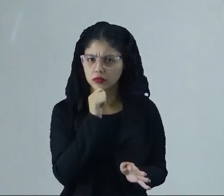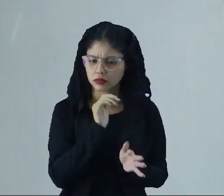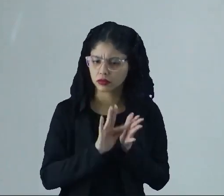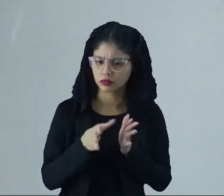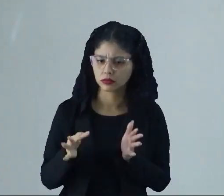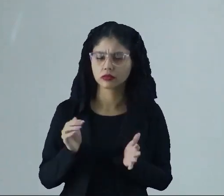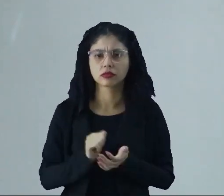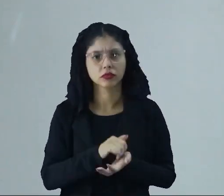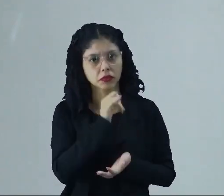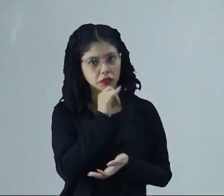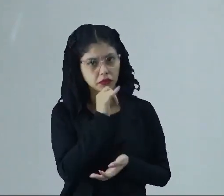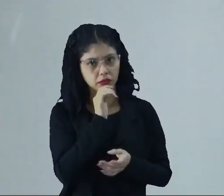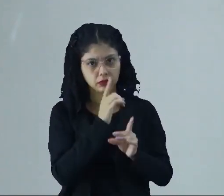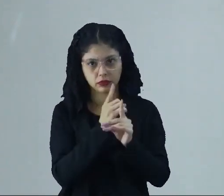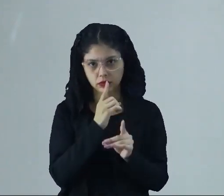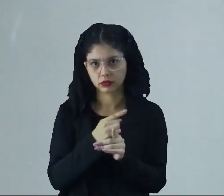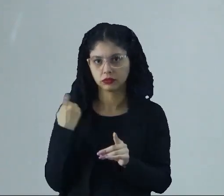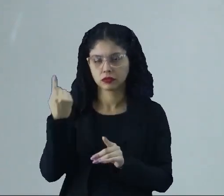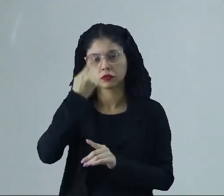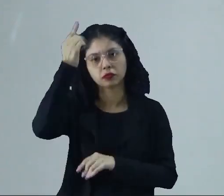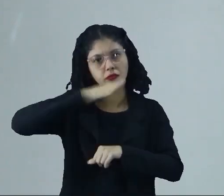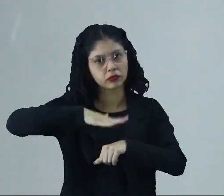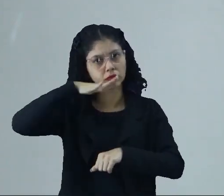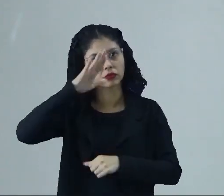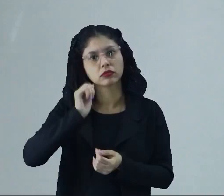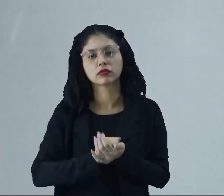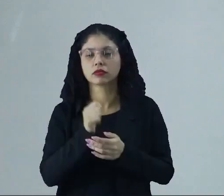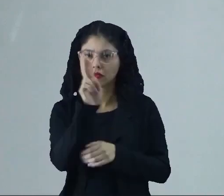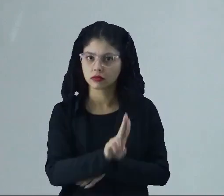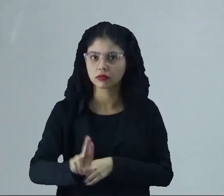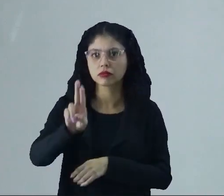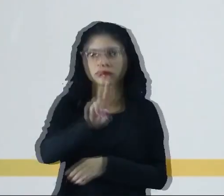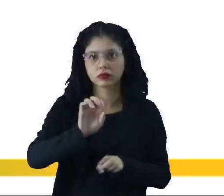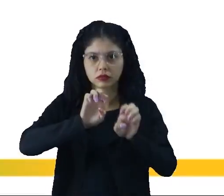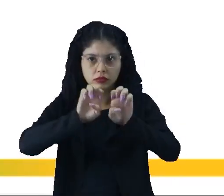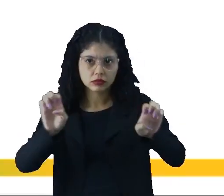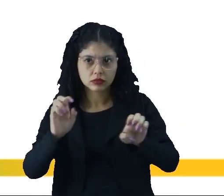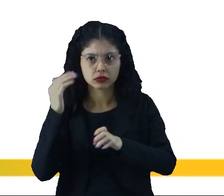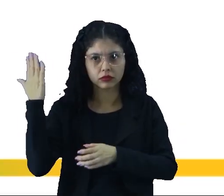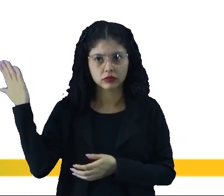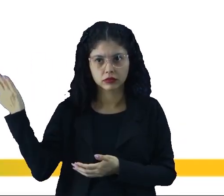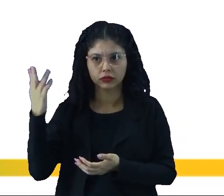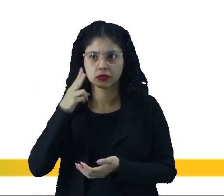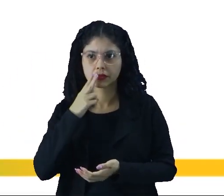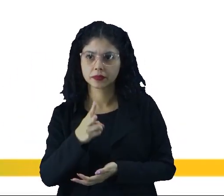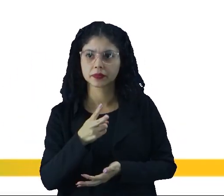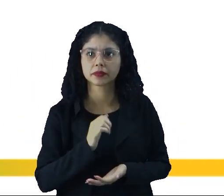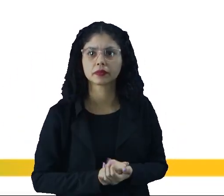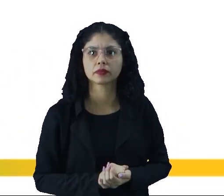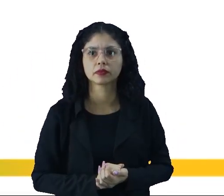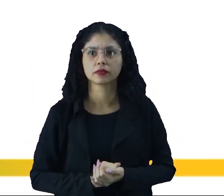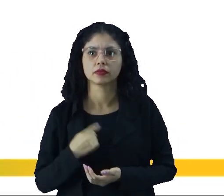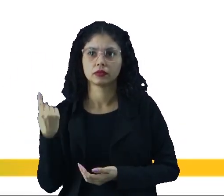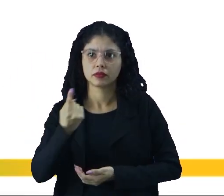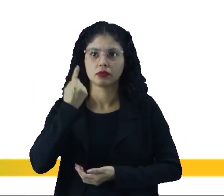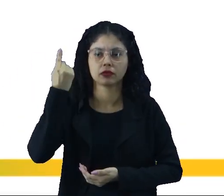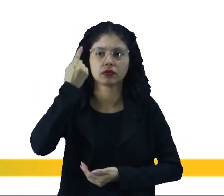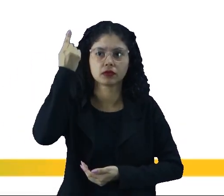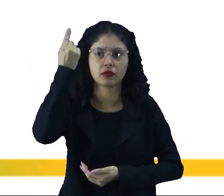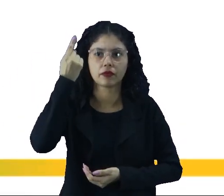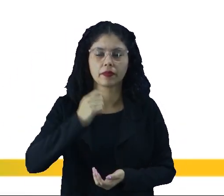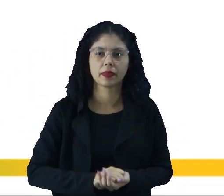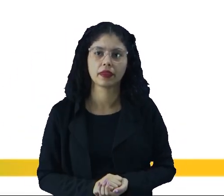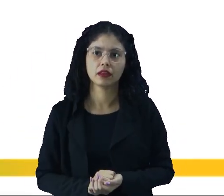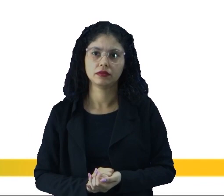Por exemplo, para a gente achar a altura máxima, vocês vão utilizar essa equação que nós estamos vendo aí. A altura